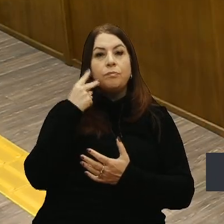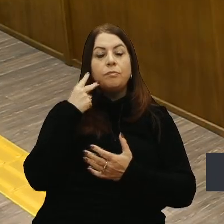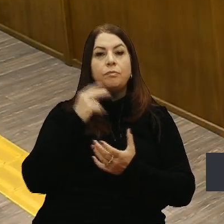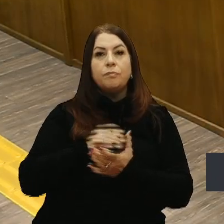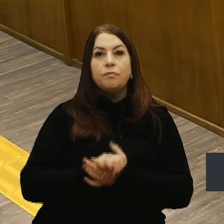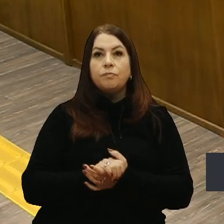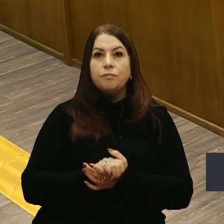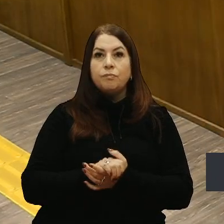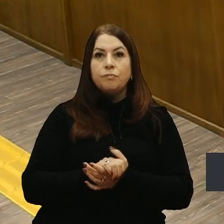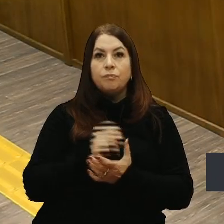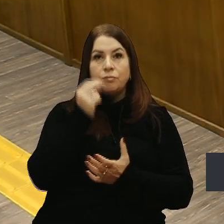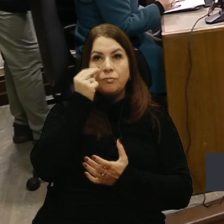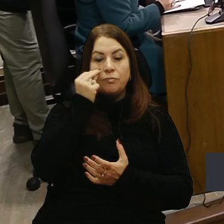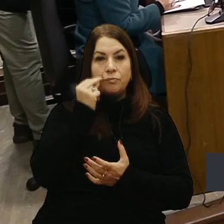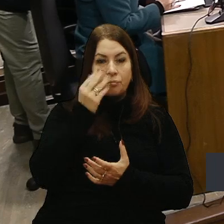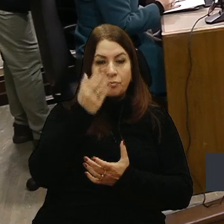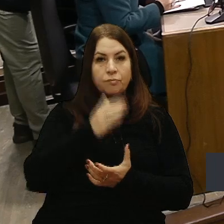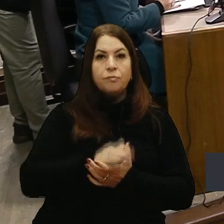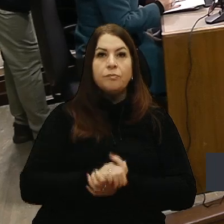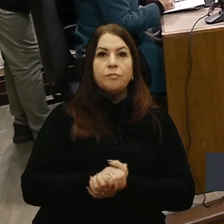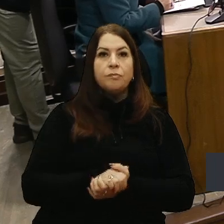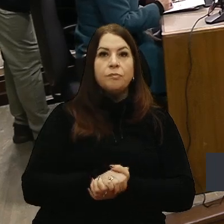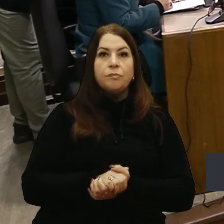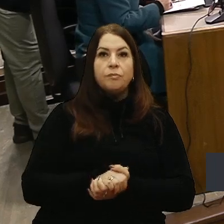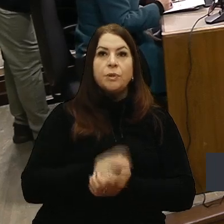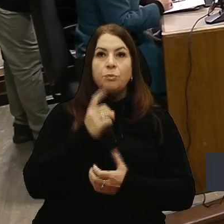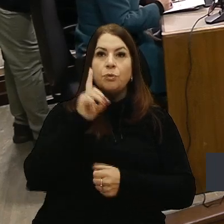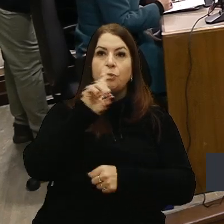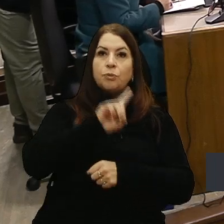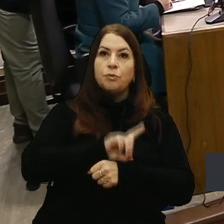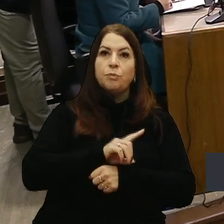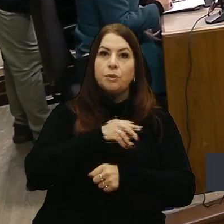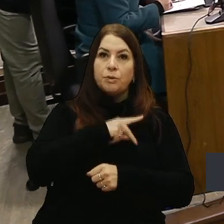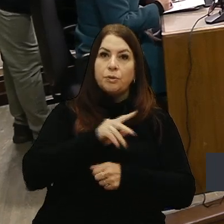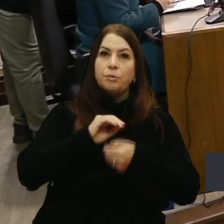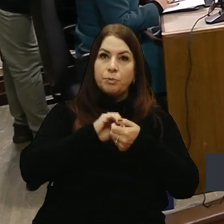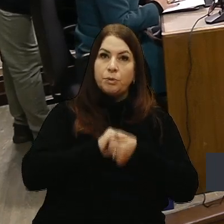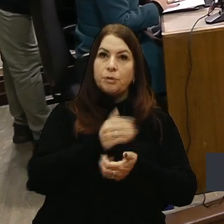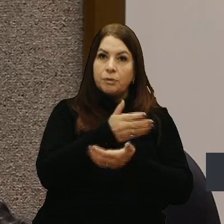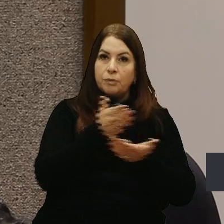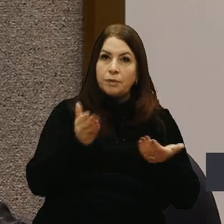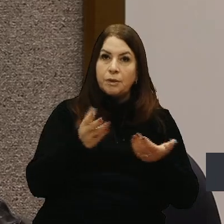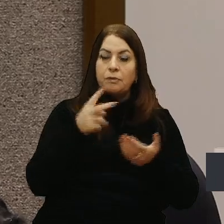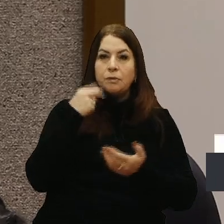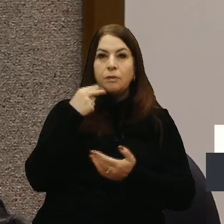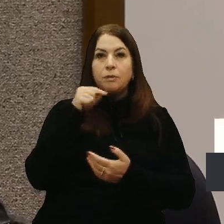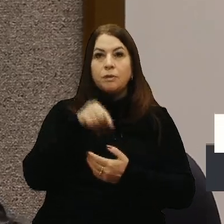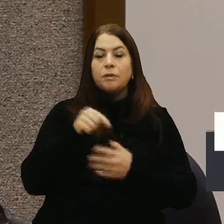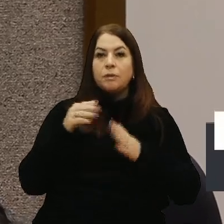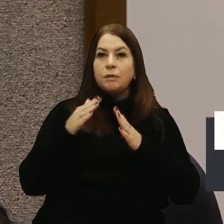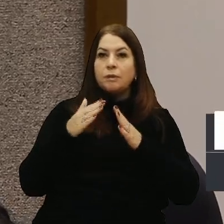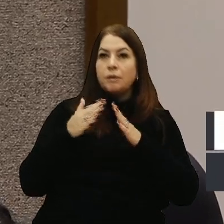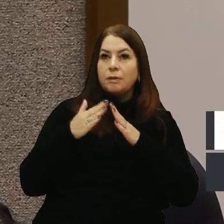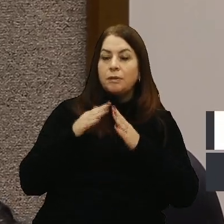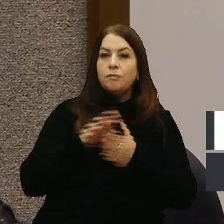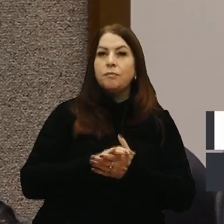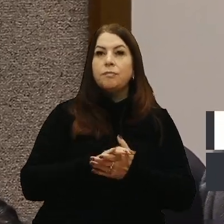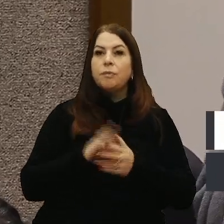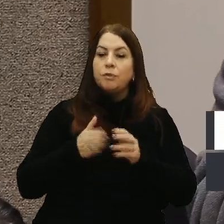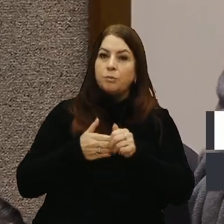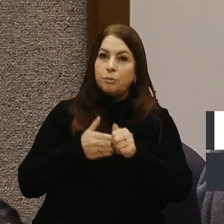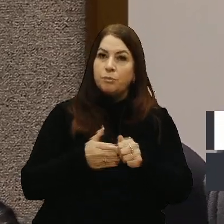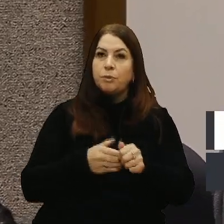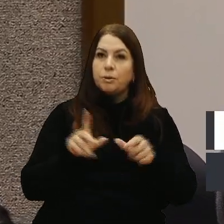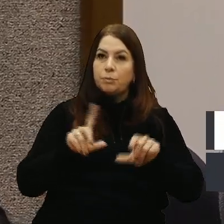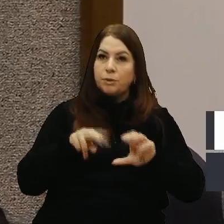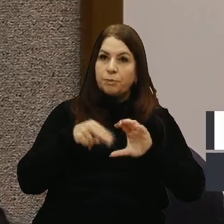inscrito é o vereador Cláudio Libardi, que está com a palavra. Bom dia, senhor presidente. Meus cumprimentos ao senhor, aos demais vereadores dessa Casa Legislativa, que nos acompanha